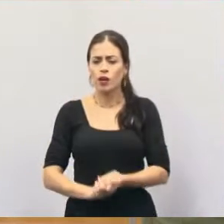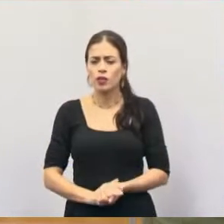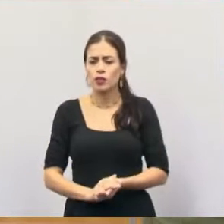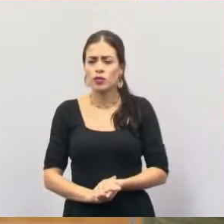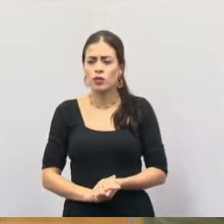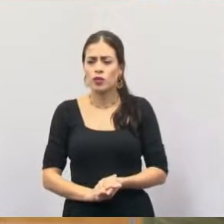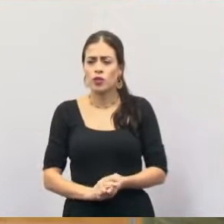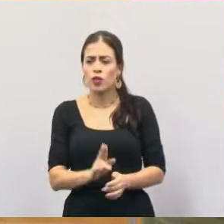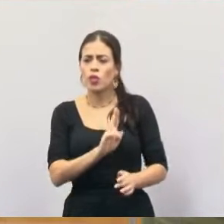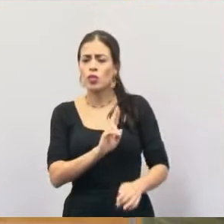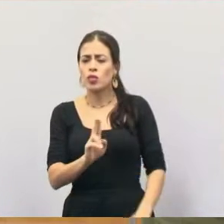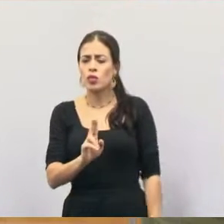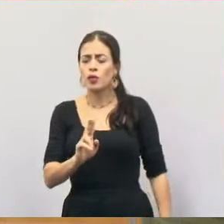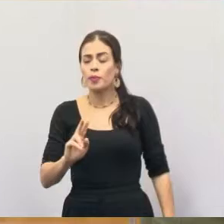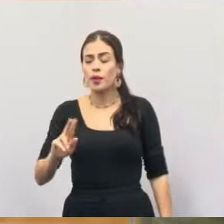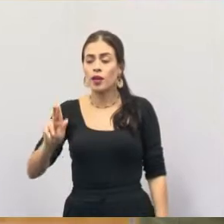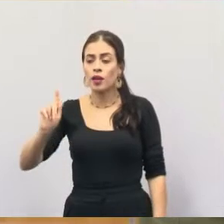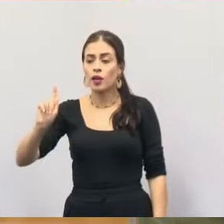Guarana Ramos.